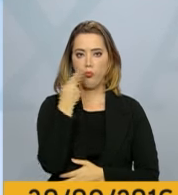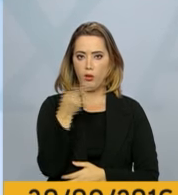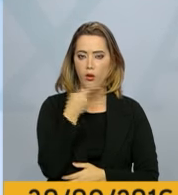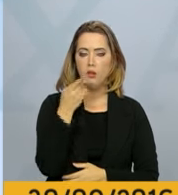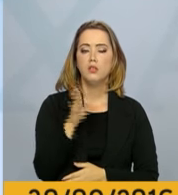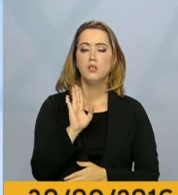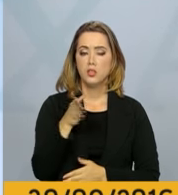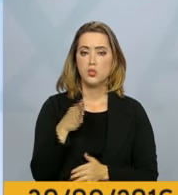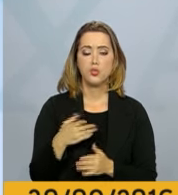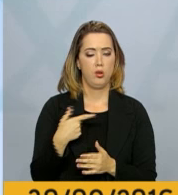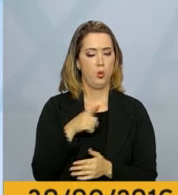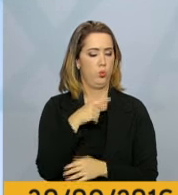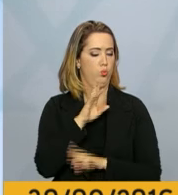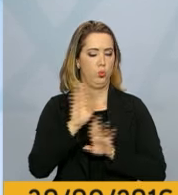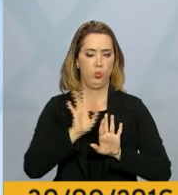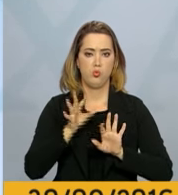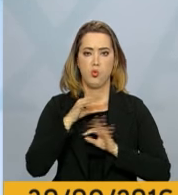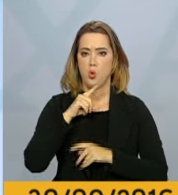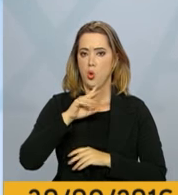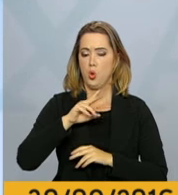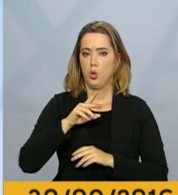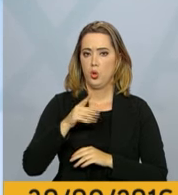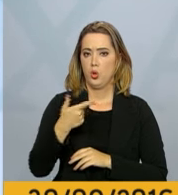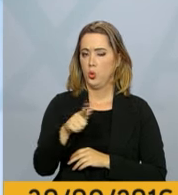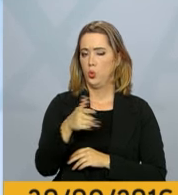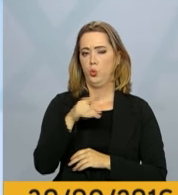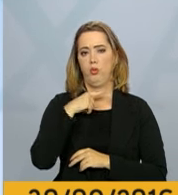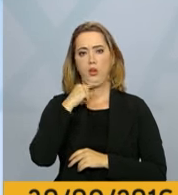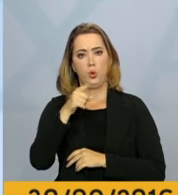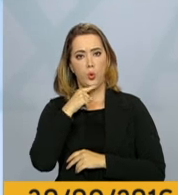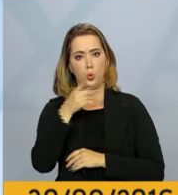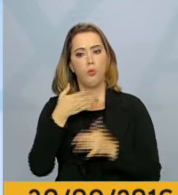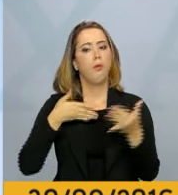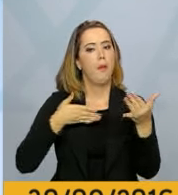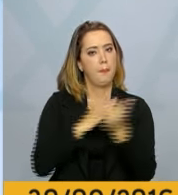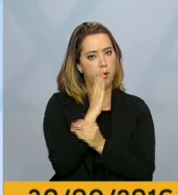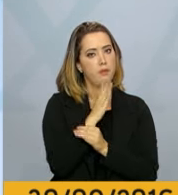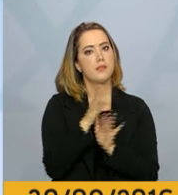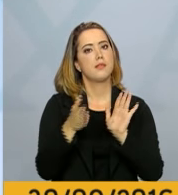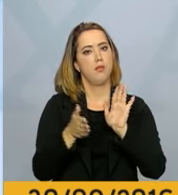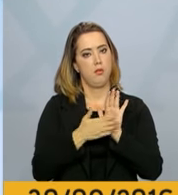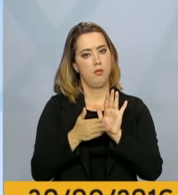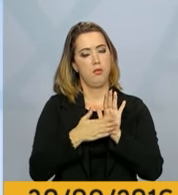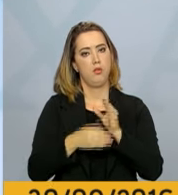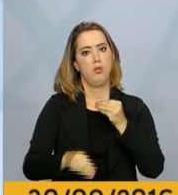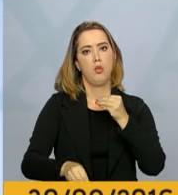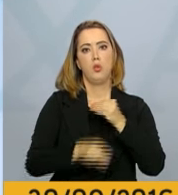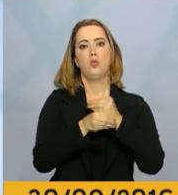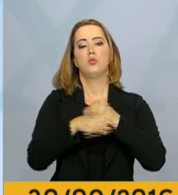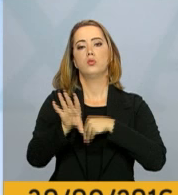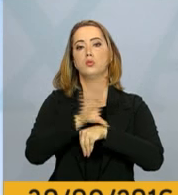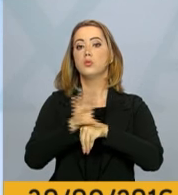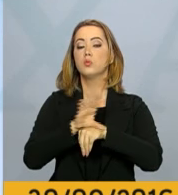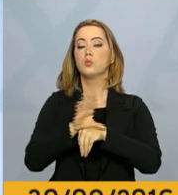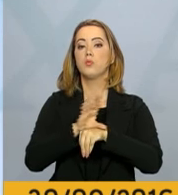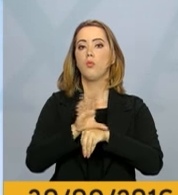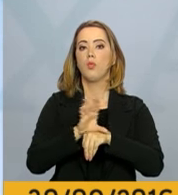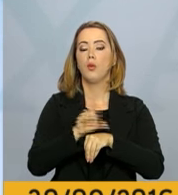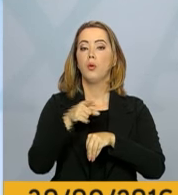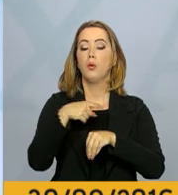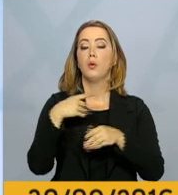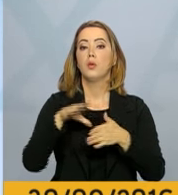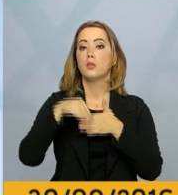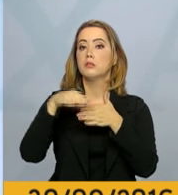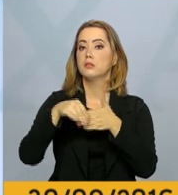será aprovada. Nossos parlamentares têm compromisso inequívoco com as prioridades impostas pelo